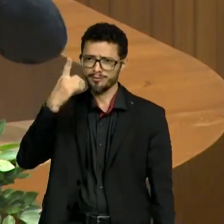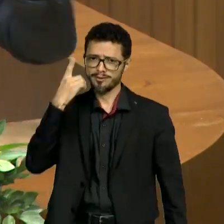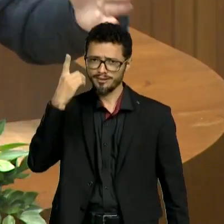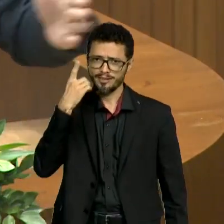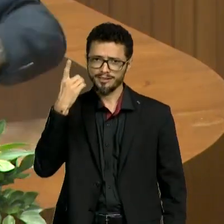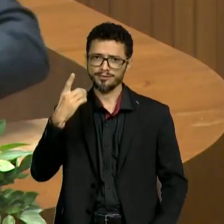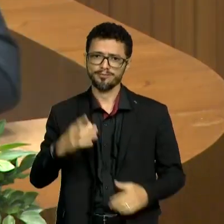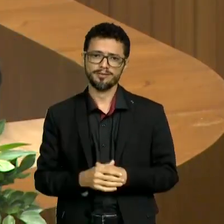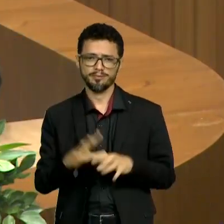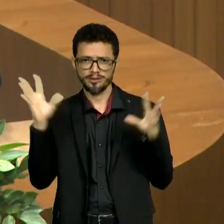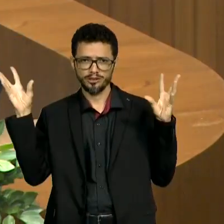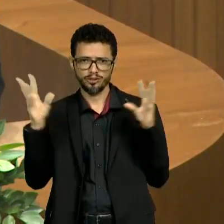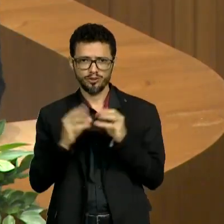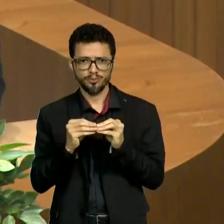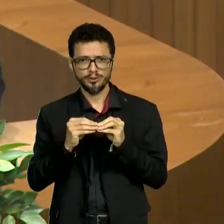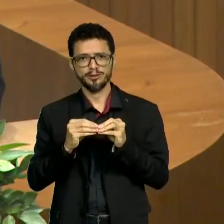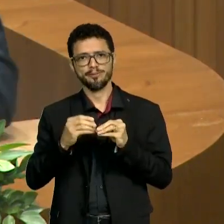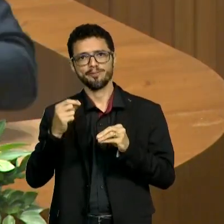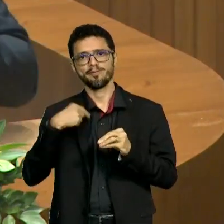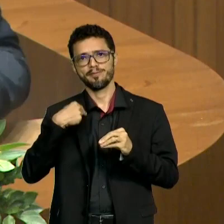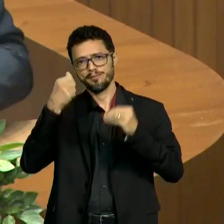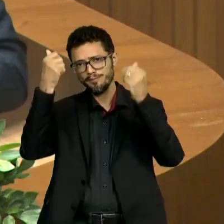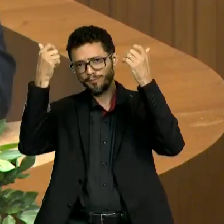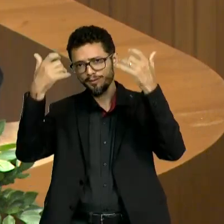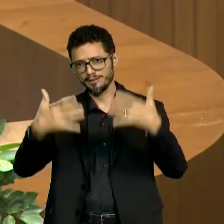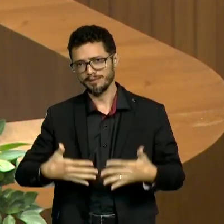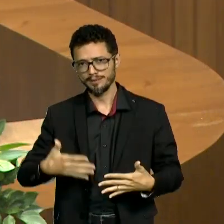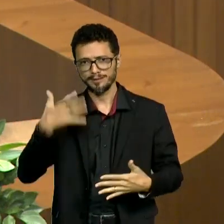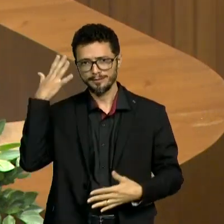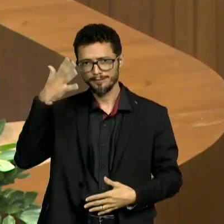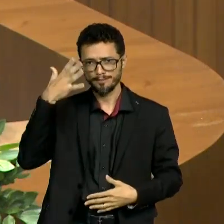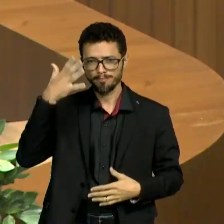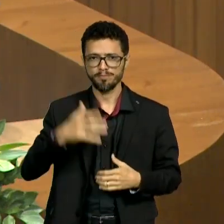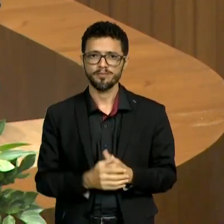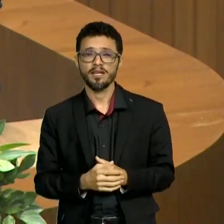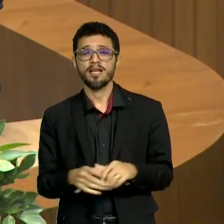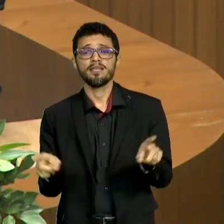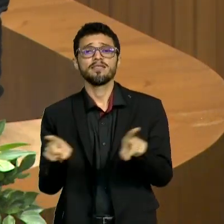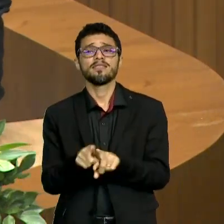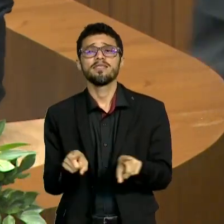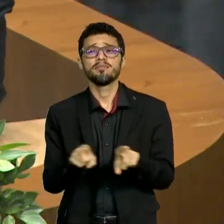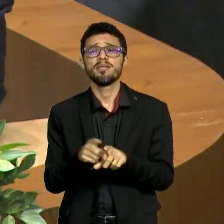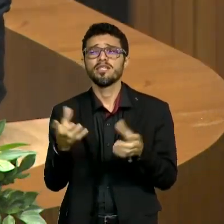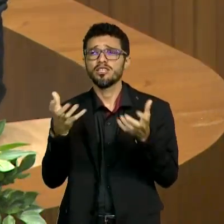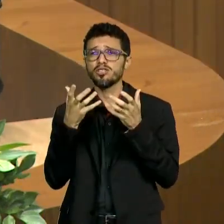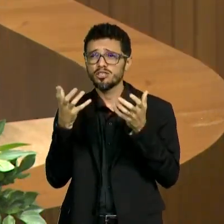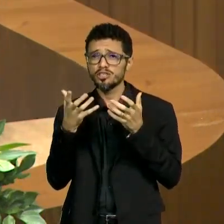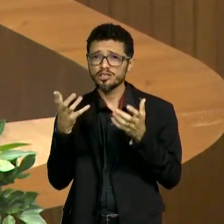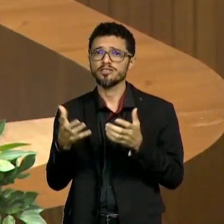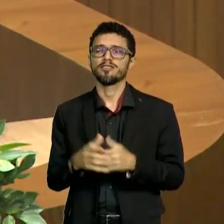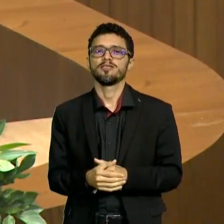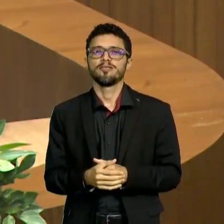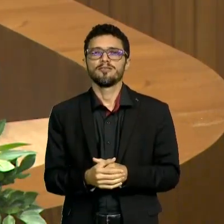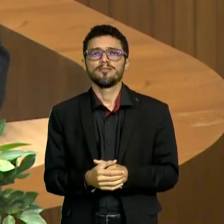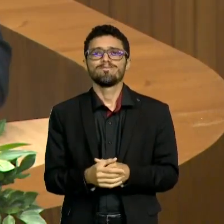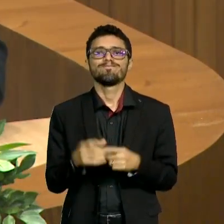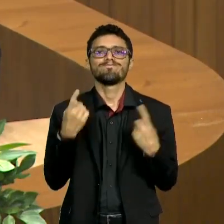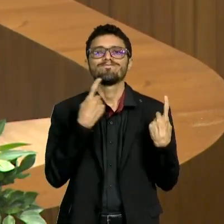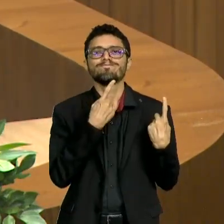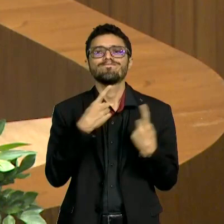também, quase esquecendo, fazer um repúdio àquela apresentação